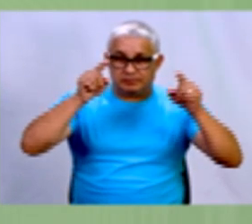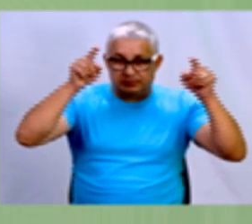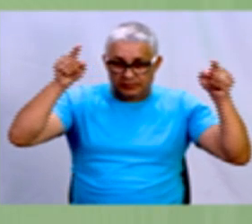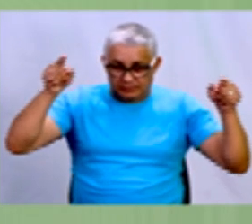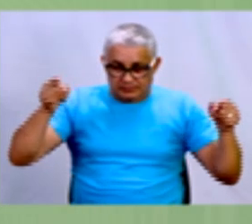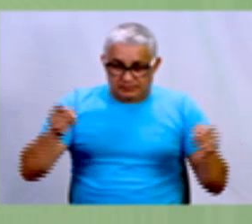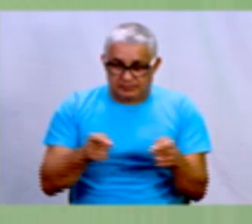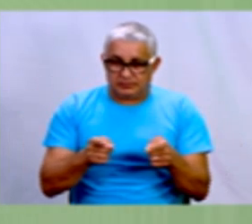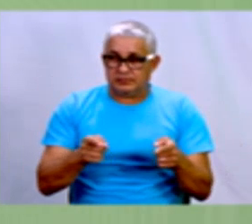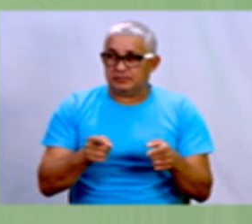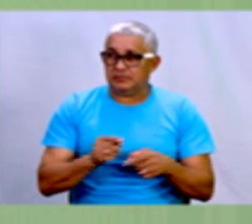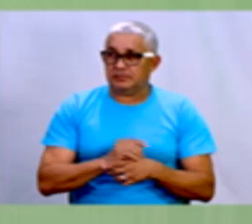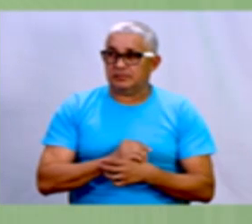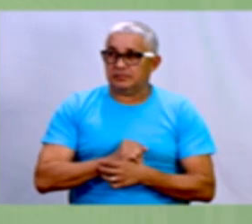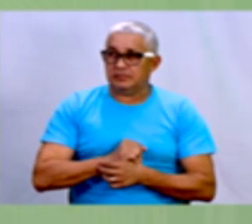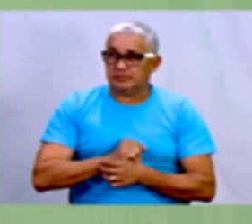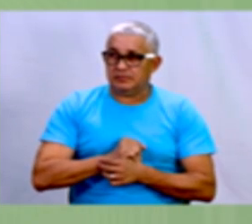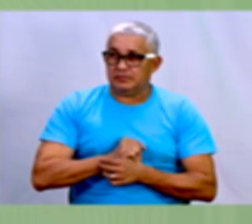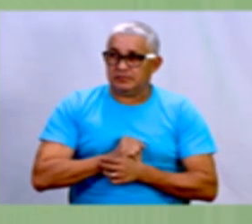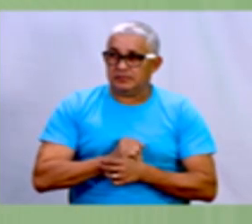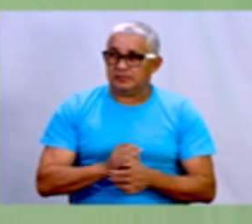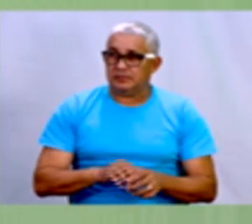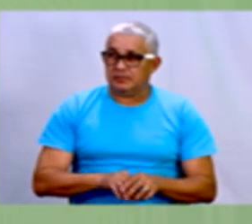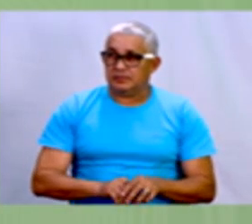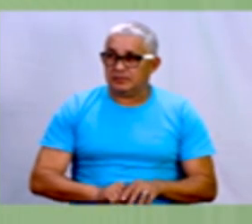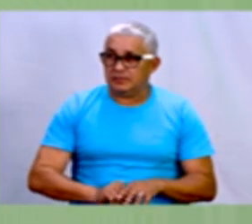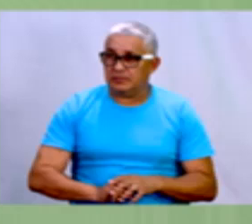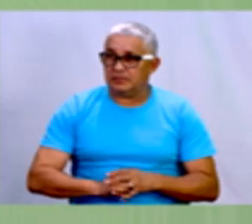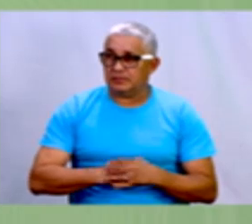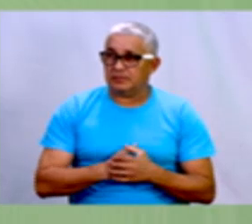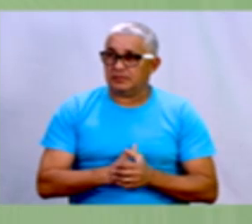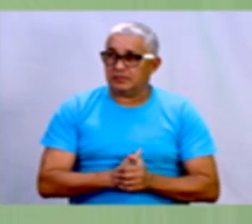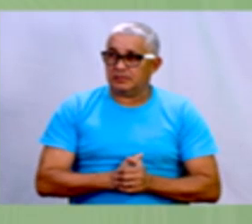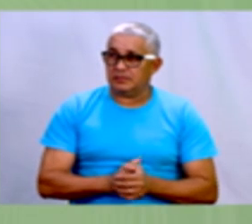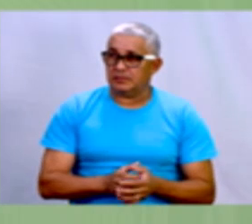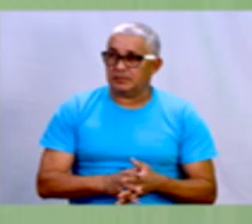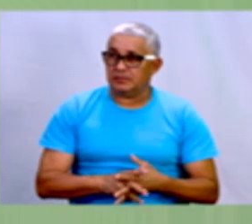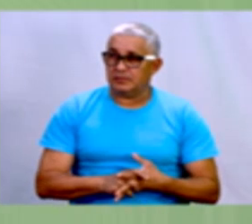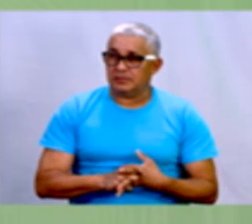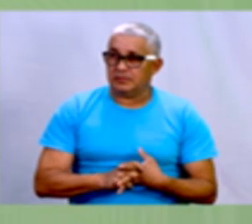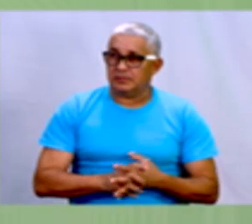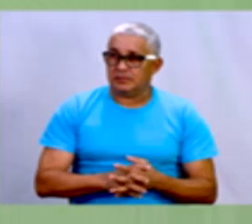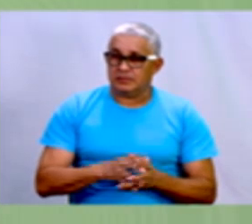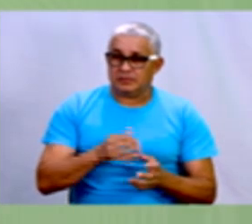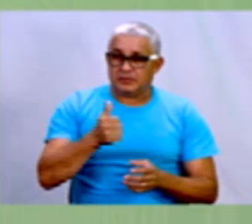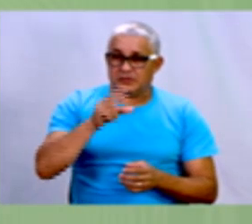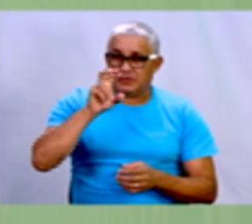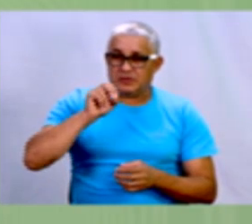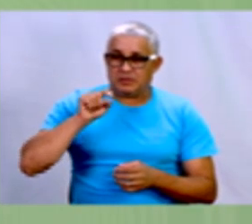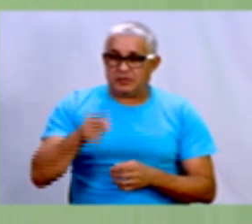parênteses. Então, a gente vai ter 833,33 mais. Quanto que é 150 mil menos